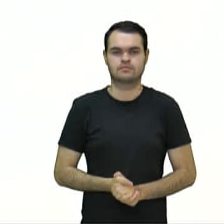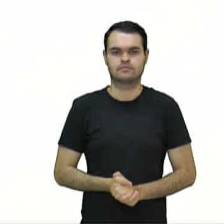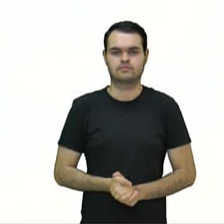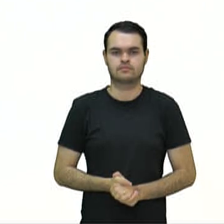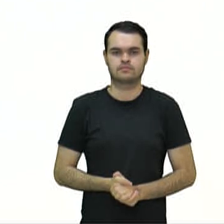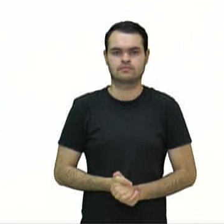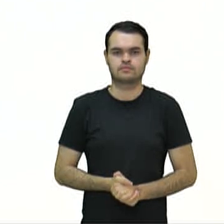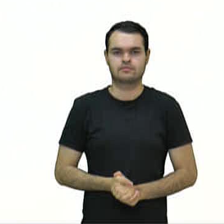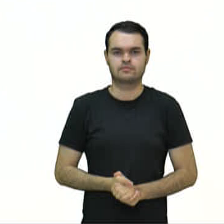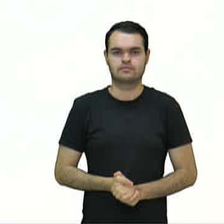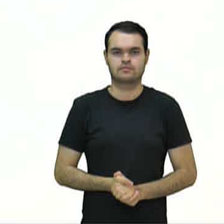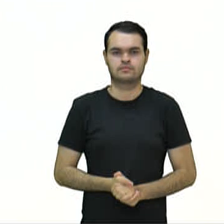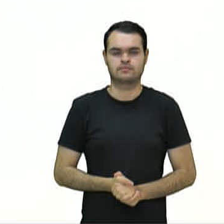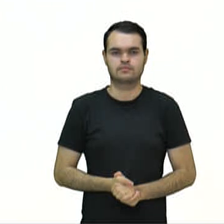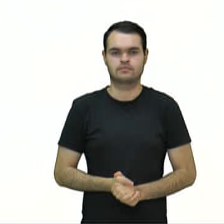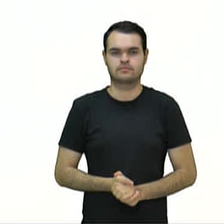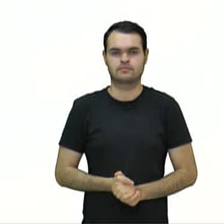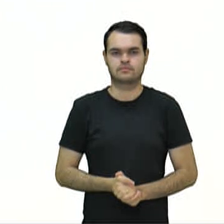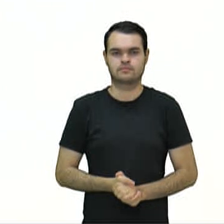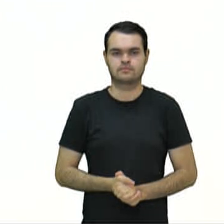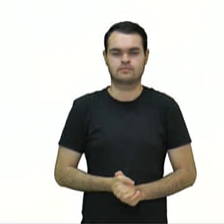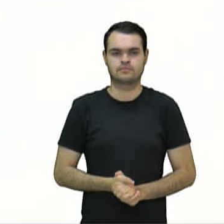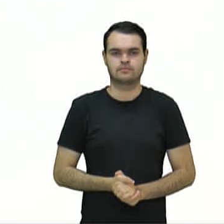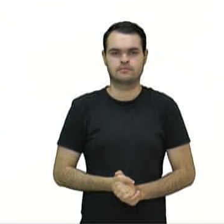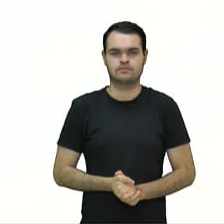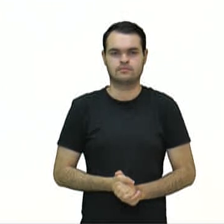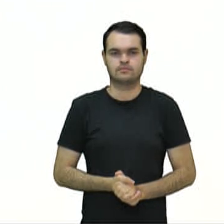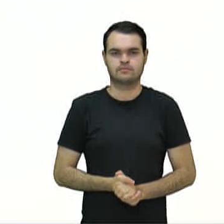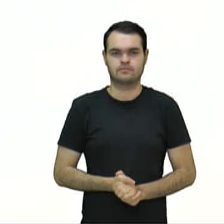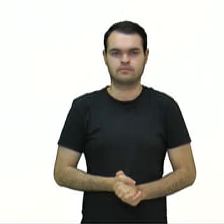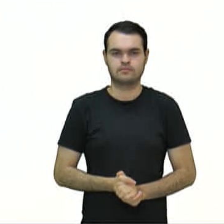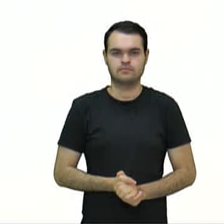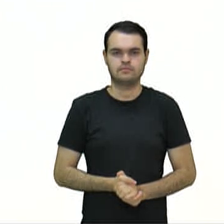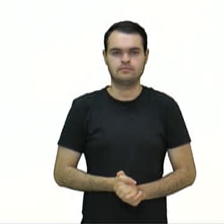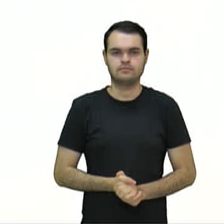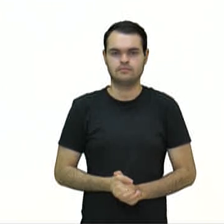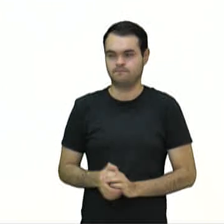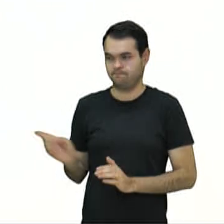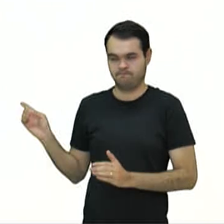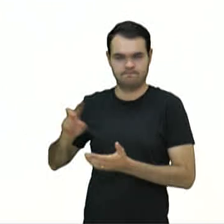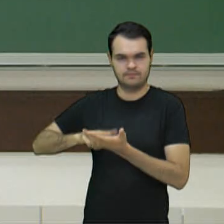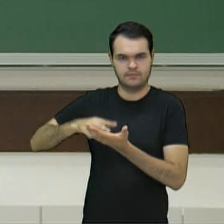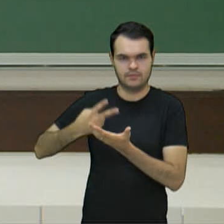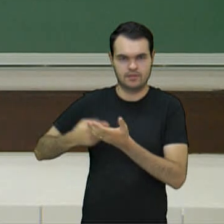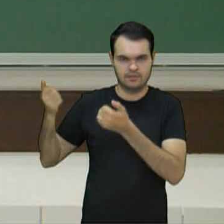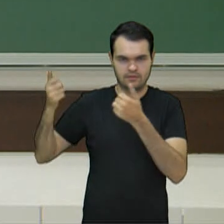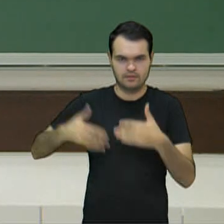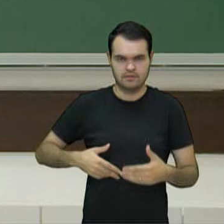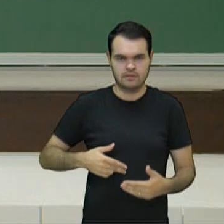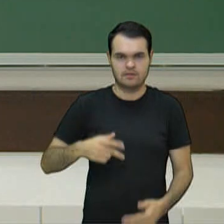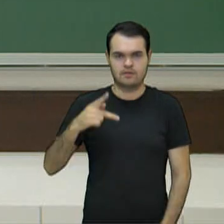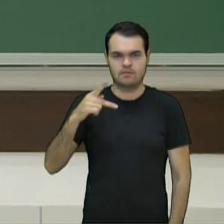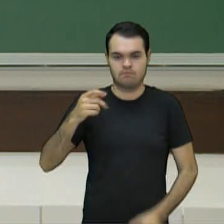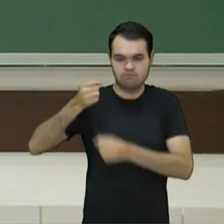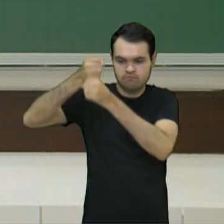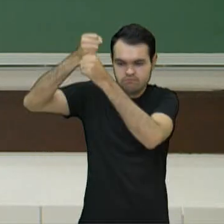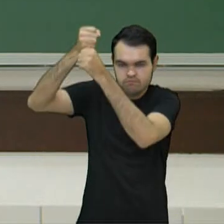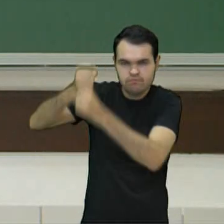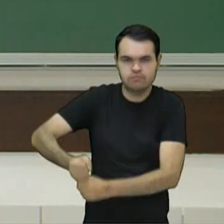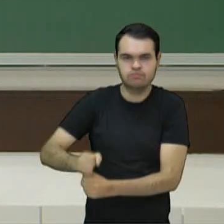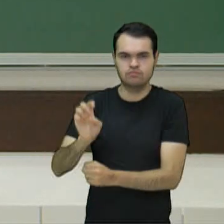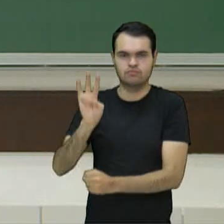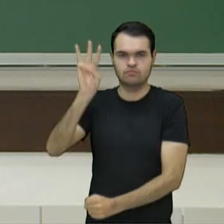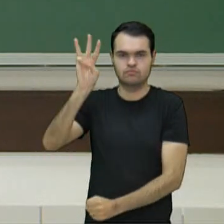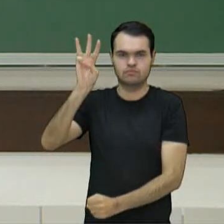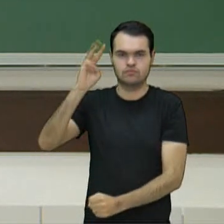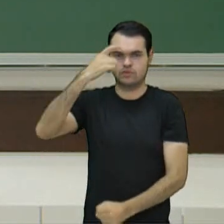the sea and the oldest Greek divinity of the waters. Então, Poseidon, na Grécia Antiga, né, na